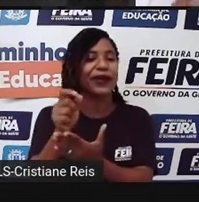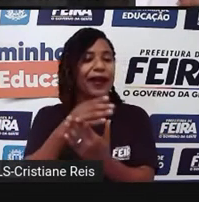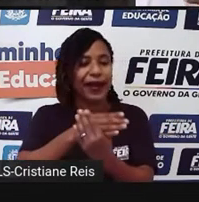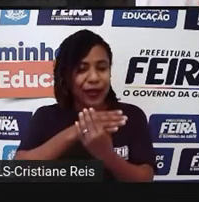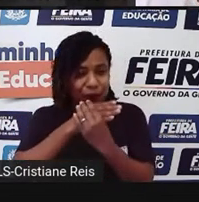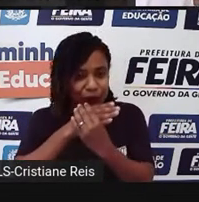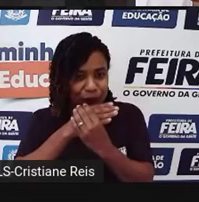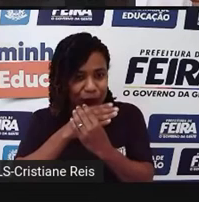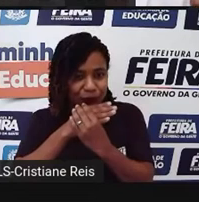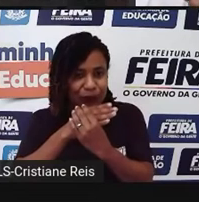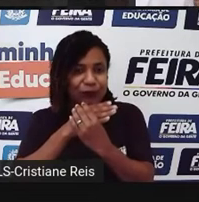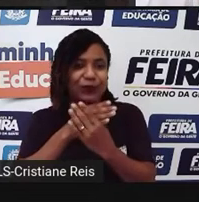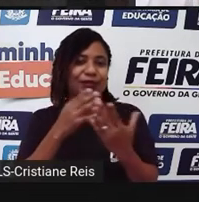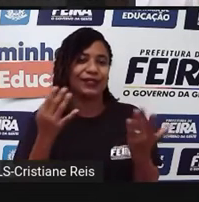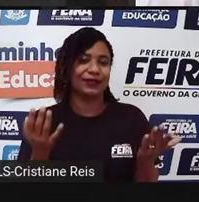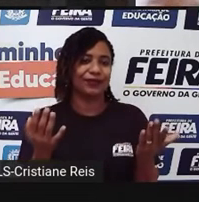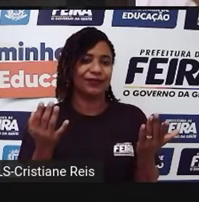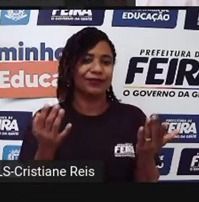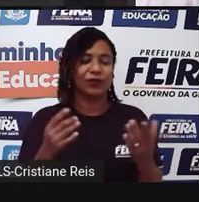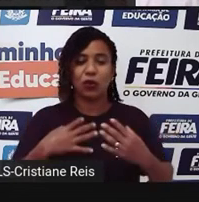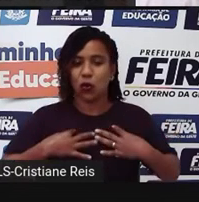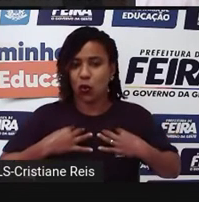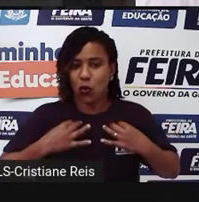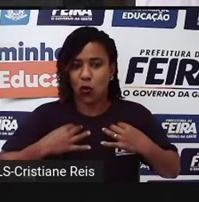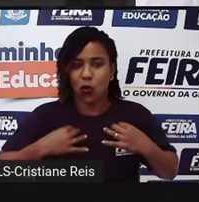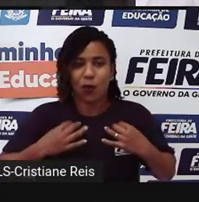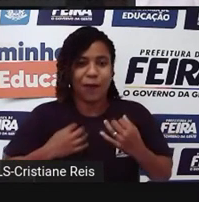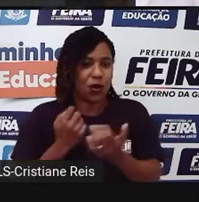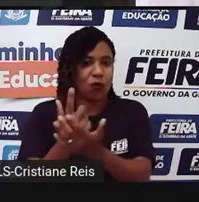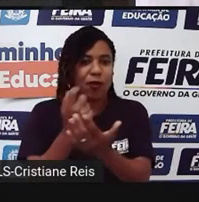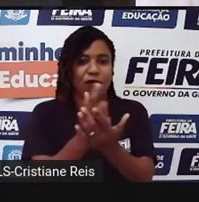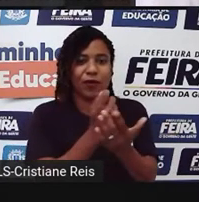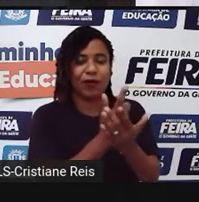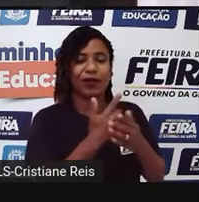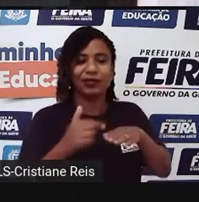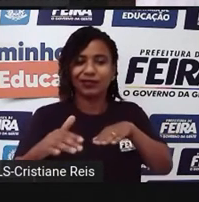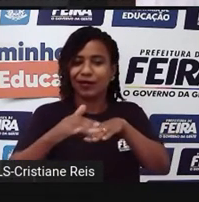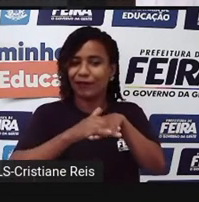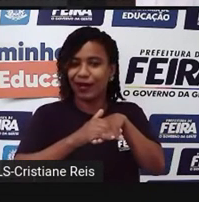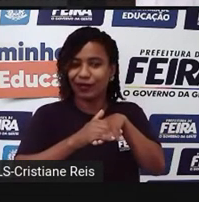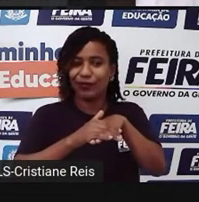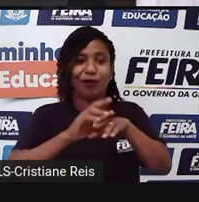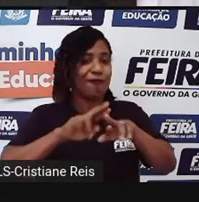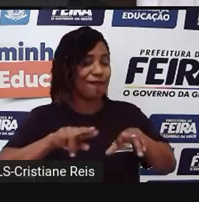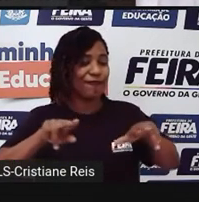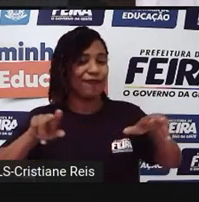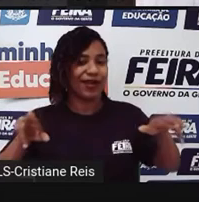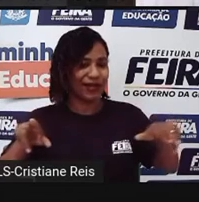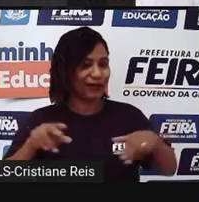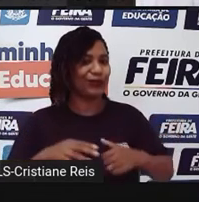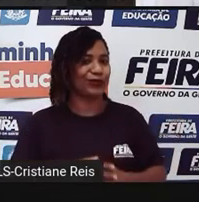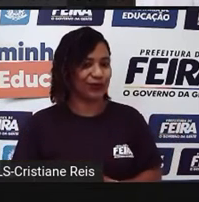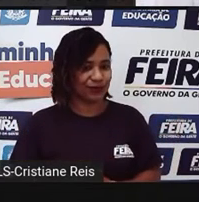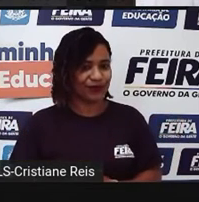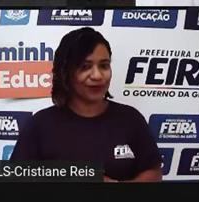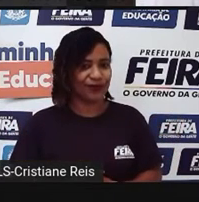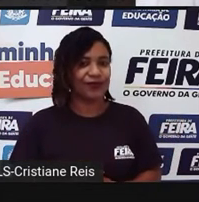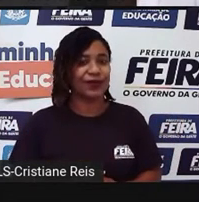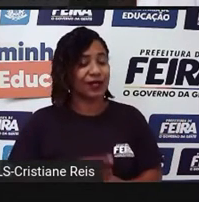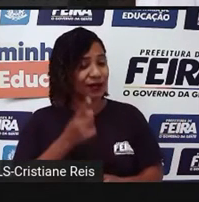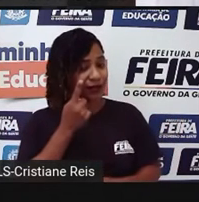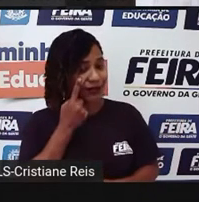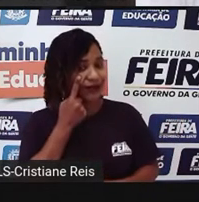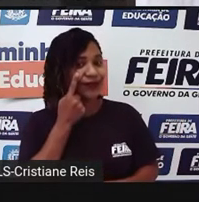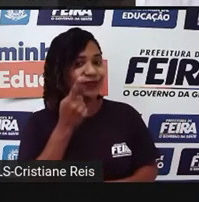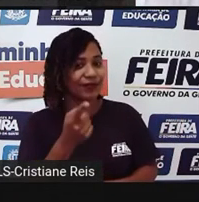né, de muita roupa, muito sapato. Dessa vez eu resolvi chamar a atenção para essa